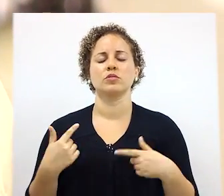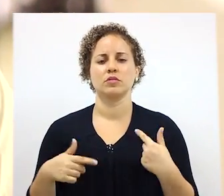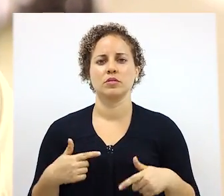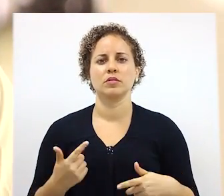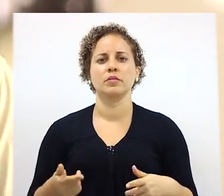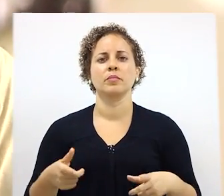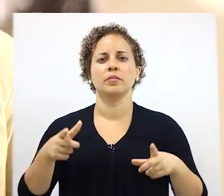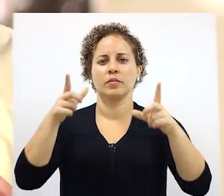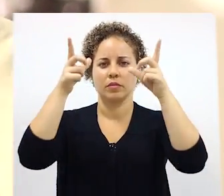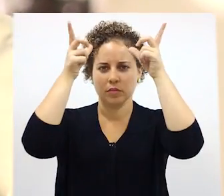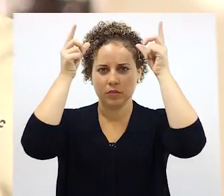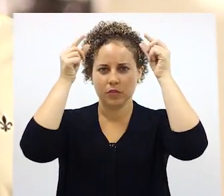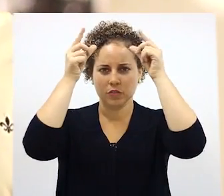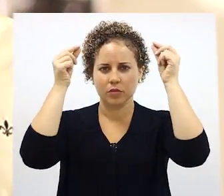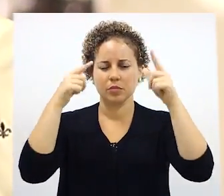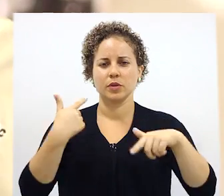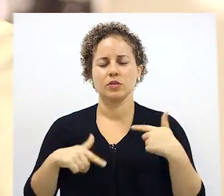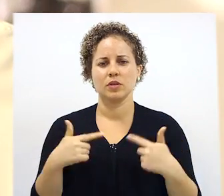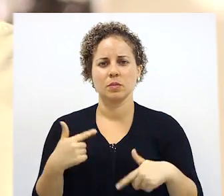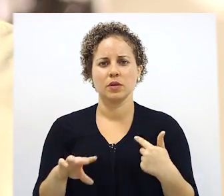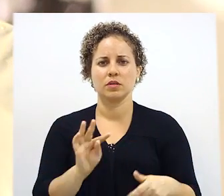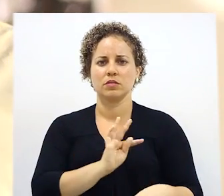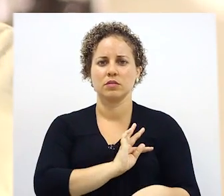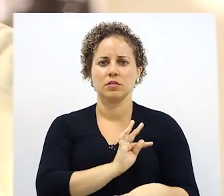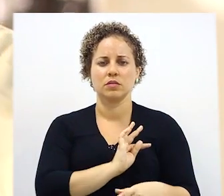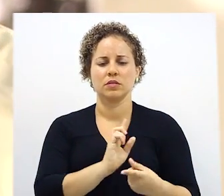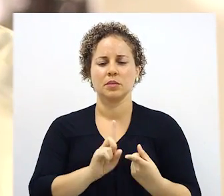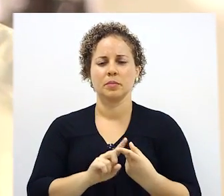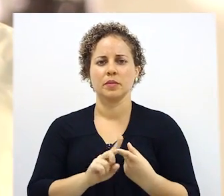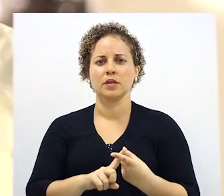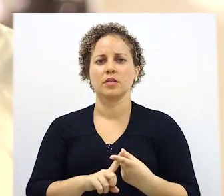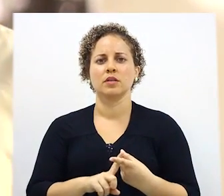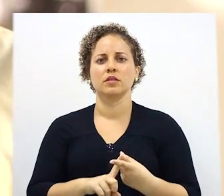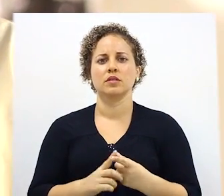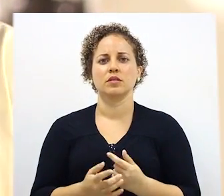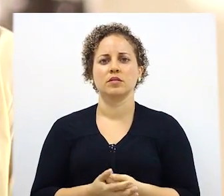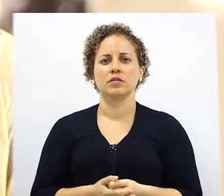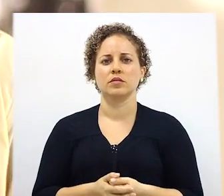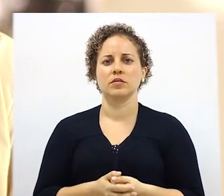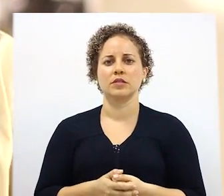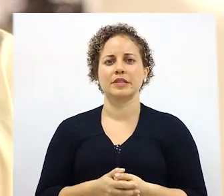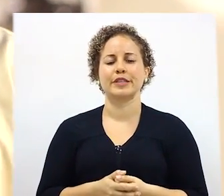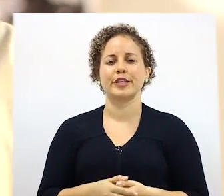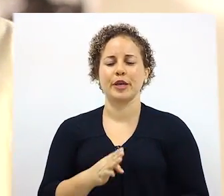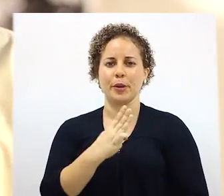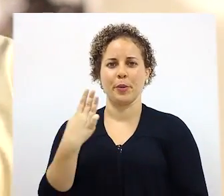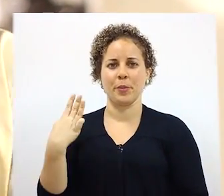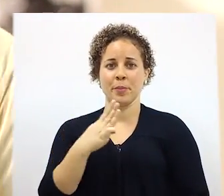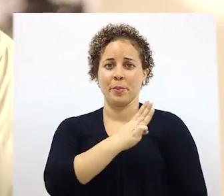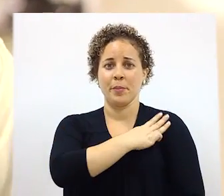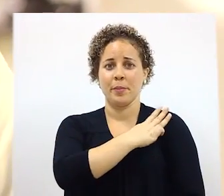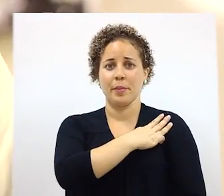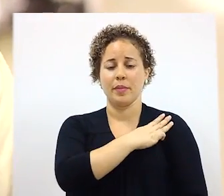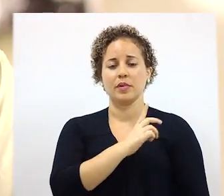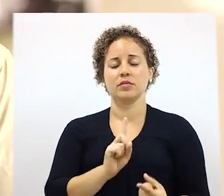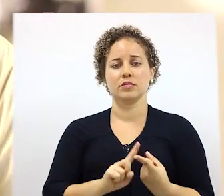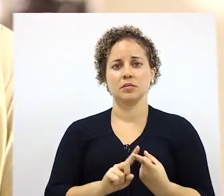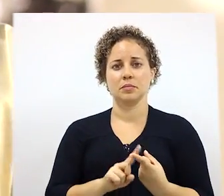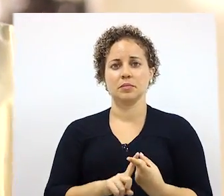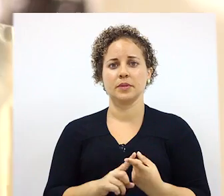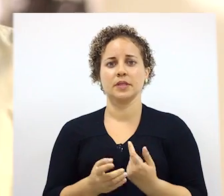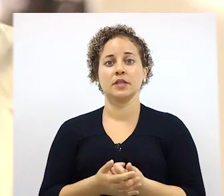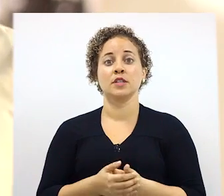trabalho, ou enfermeira do trabalho, e pega o técnico de enfermagem de nível médio, né, para que eles possam